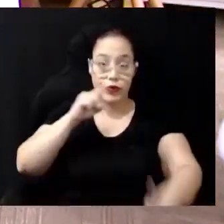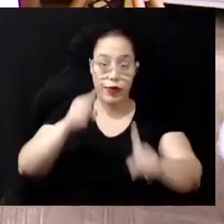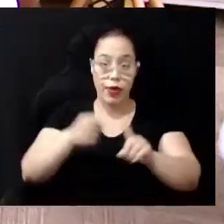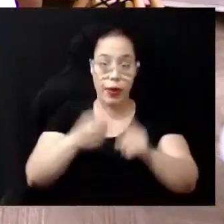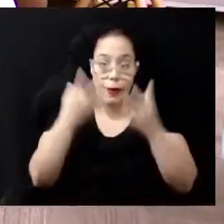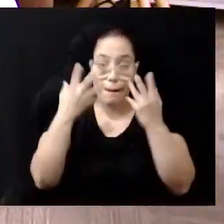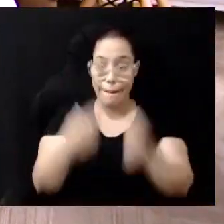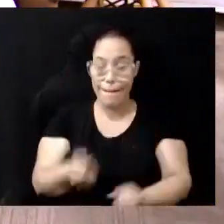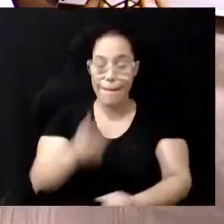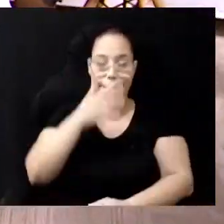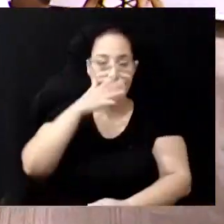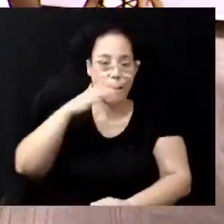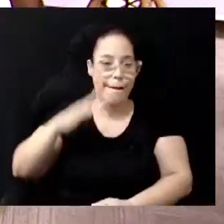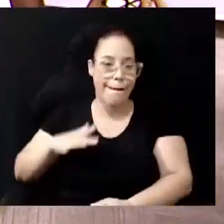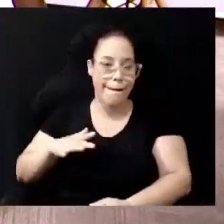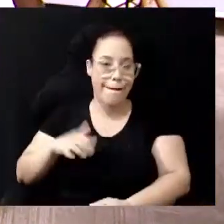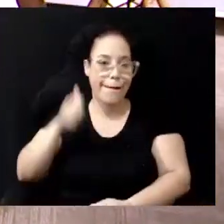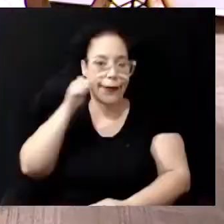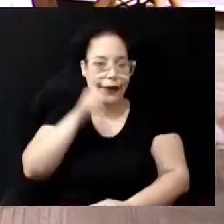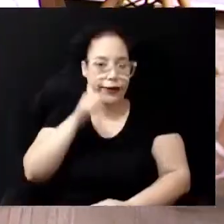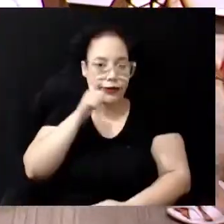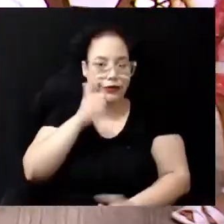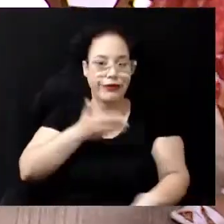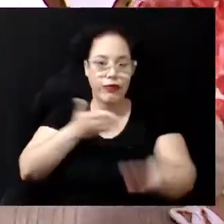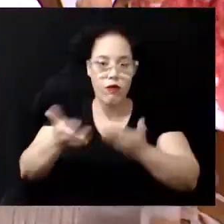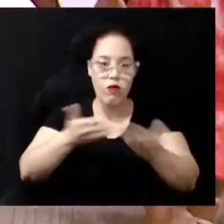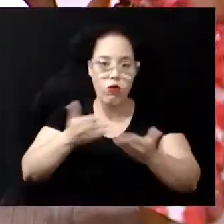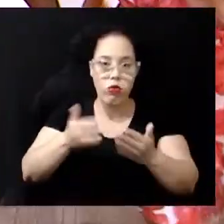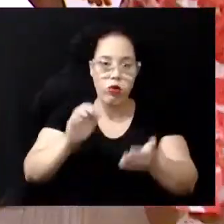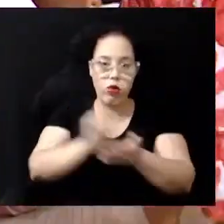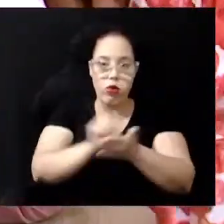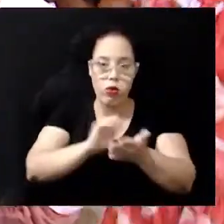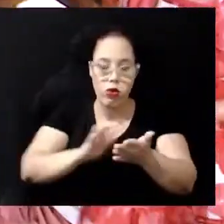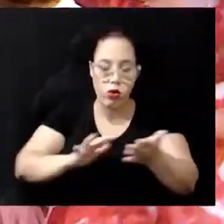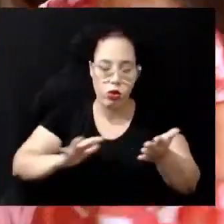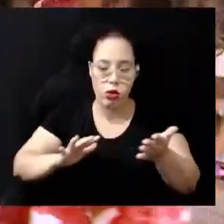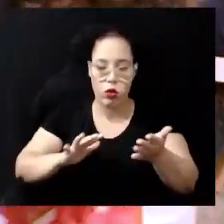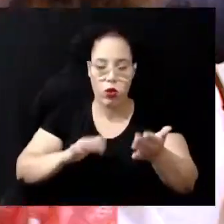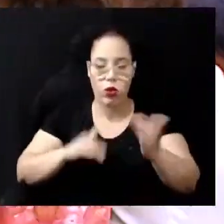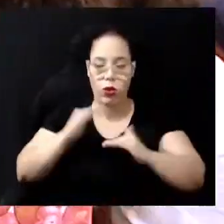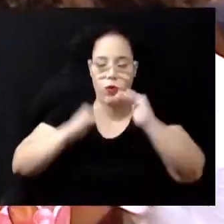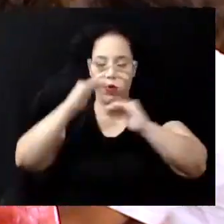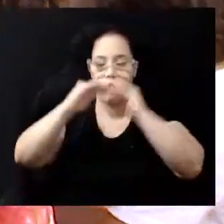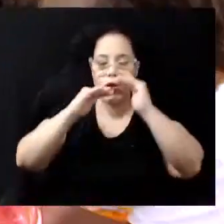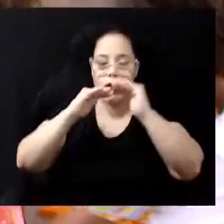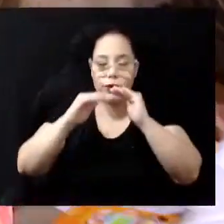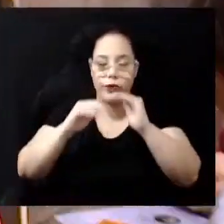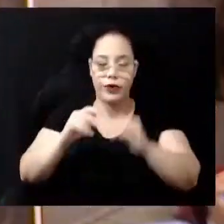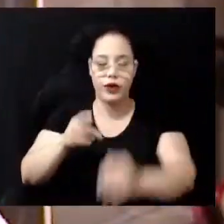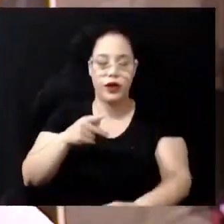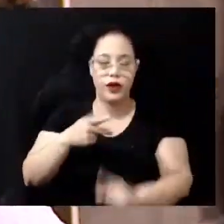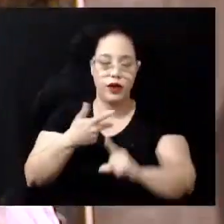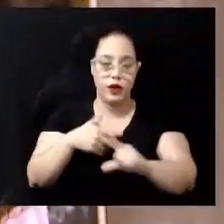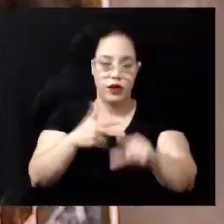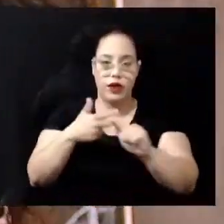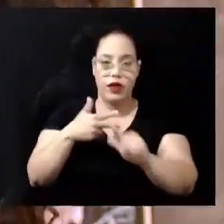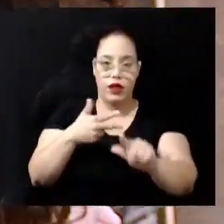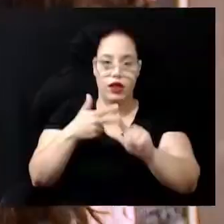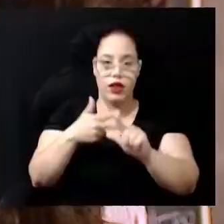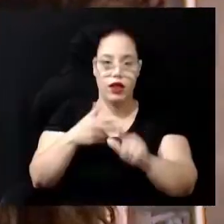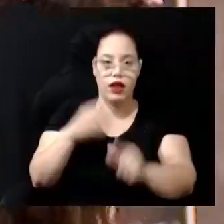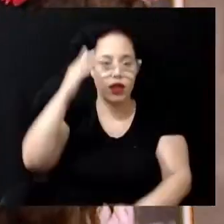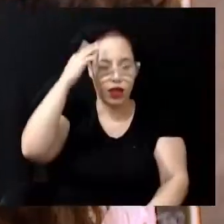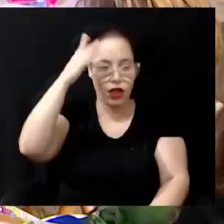como objetivo acolher as crianças enquanto as mães participam das atividades desenvolvidas pelo poder